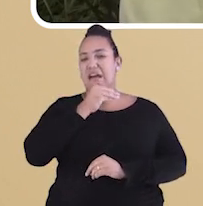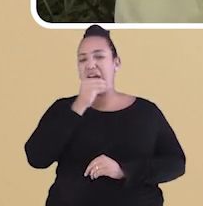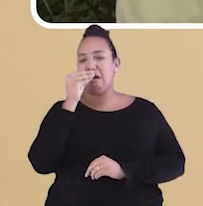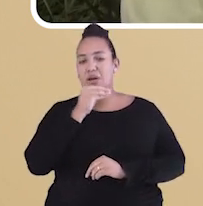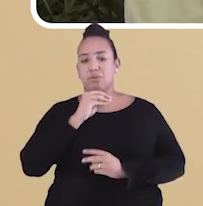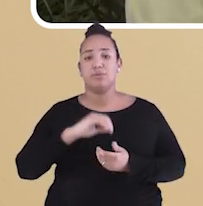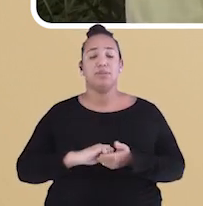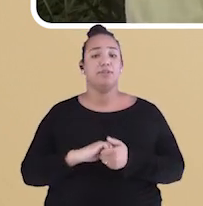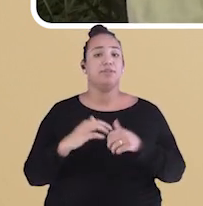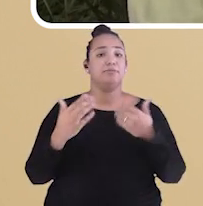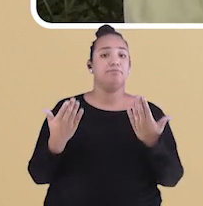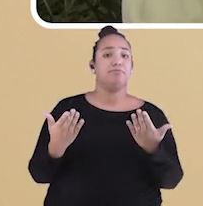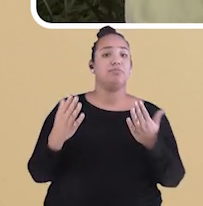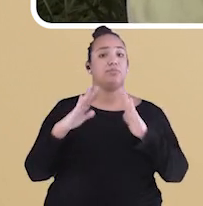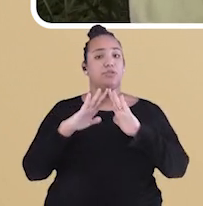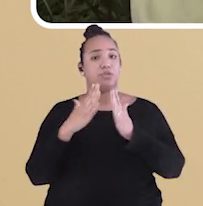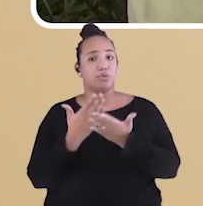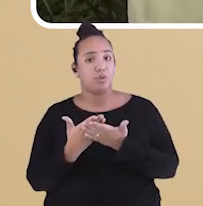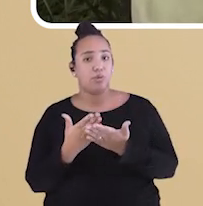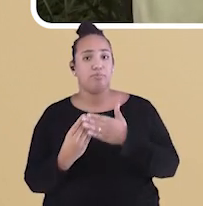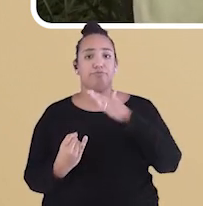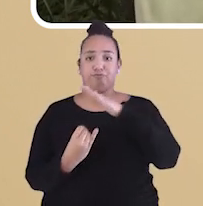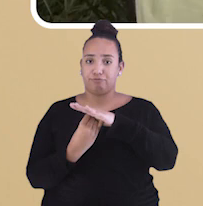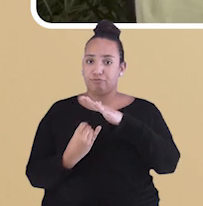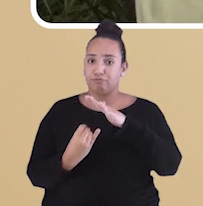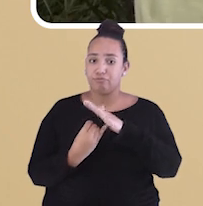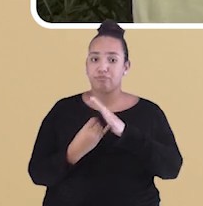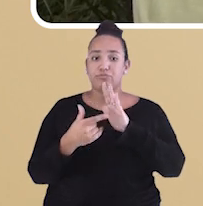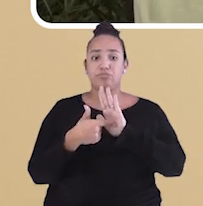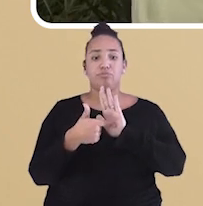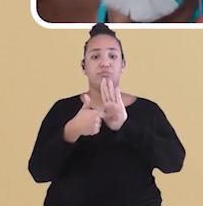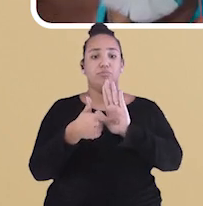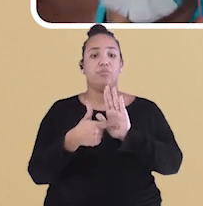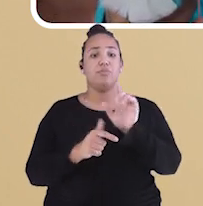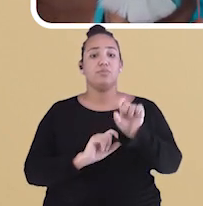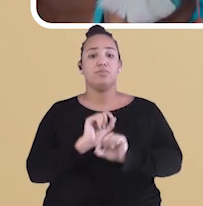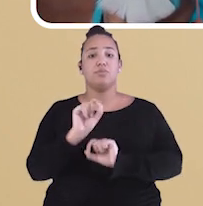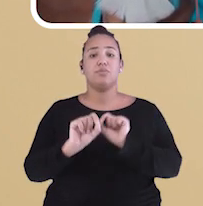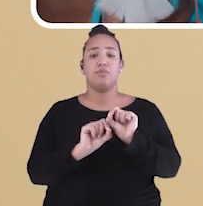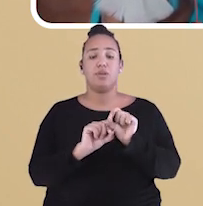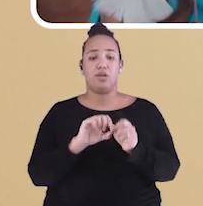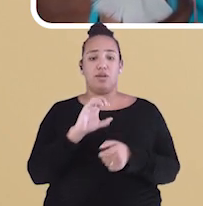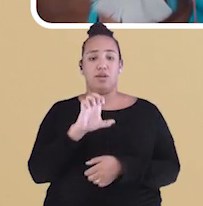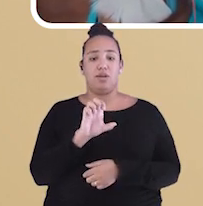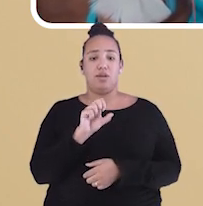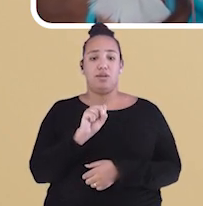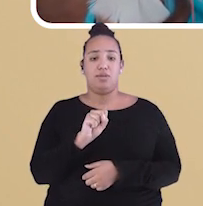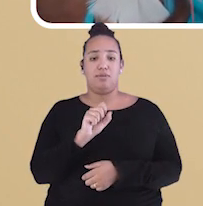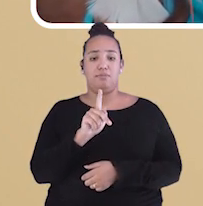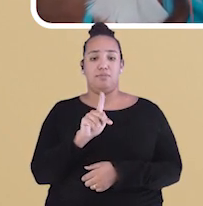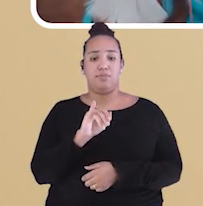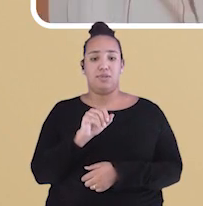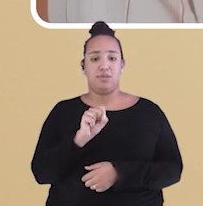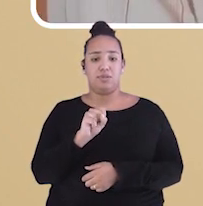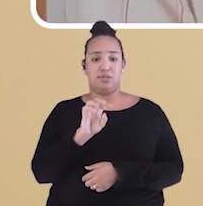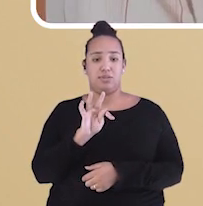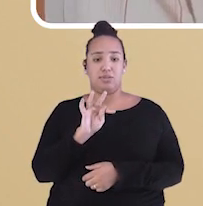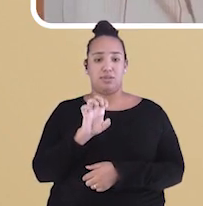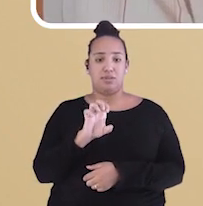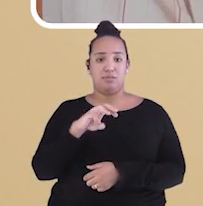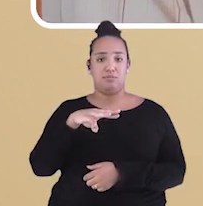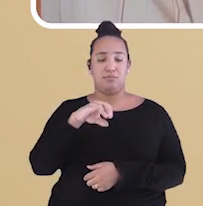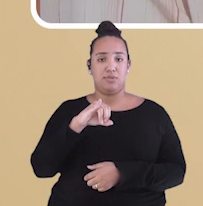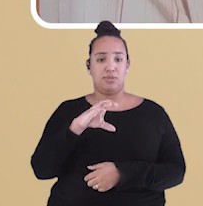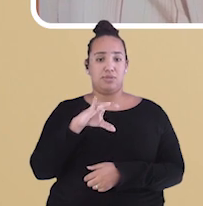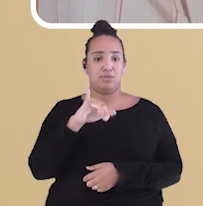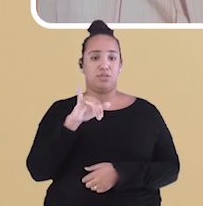a escola e as instituições escolares têm promovido uma coisa que o Boaventura Santos chama de epistemicídio, né? Na verdade é isso, os conhecimentos indígenas